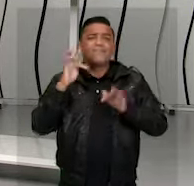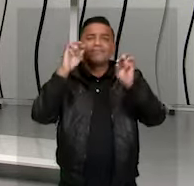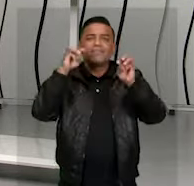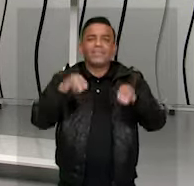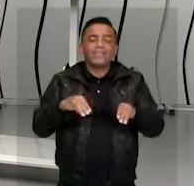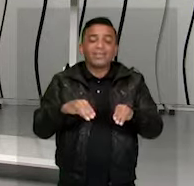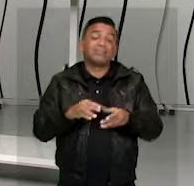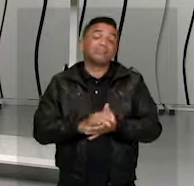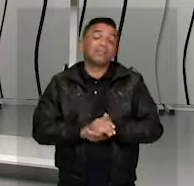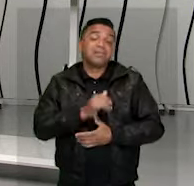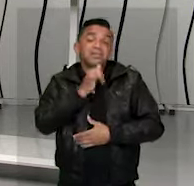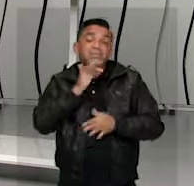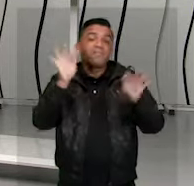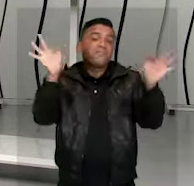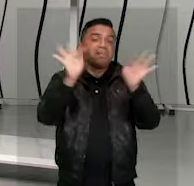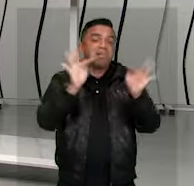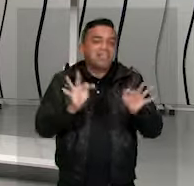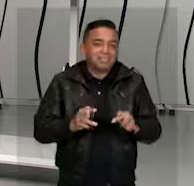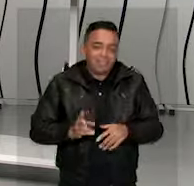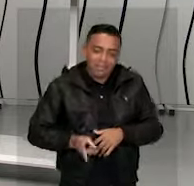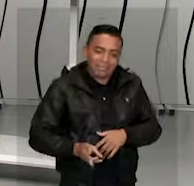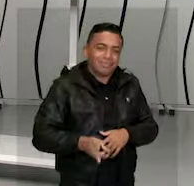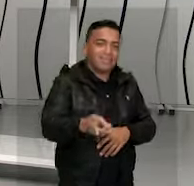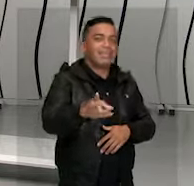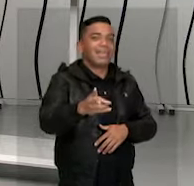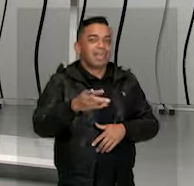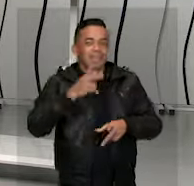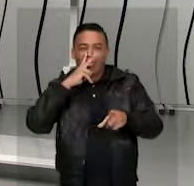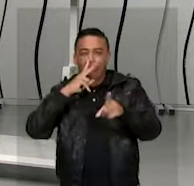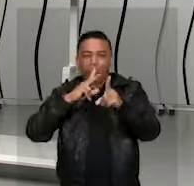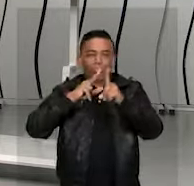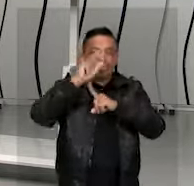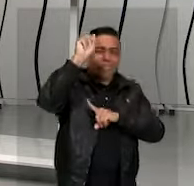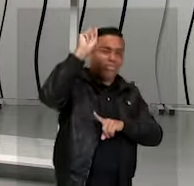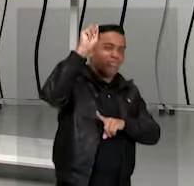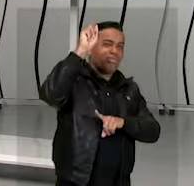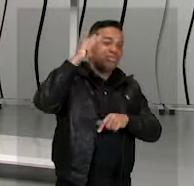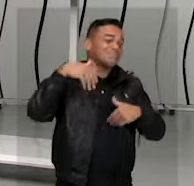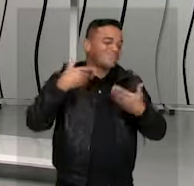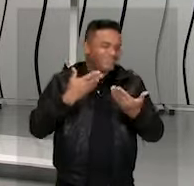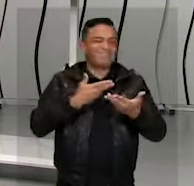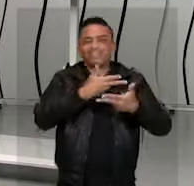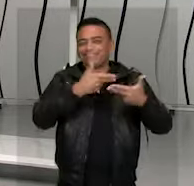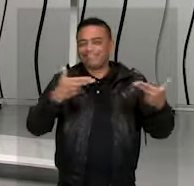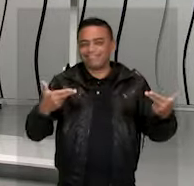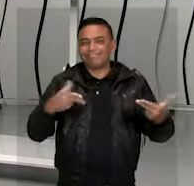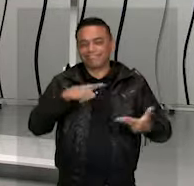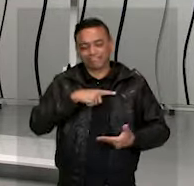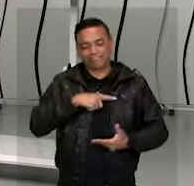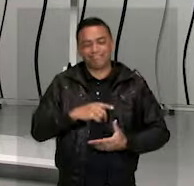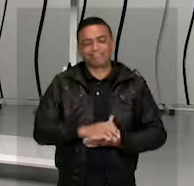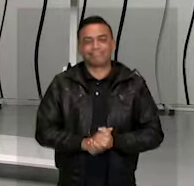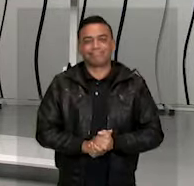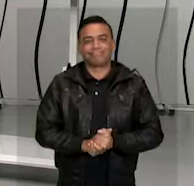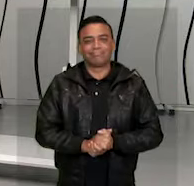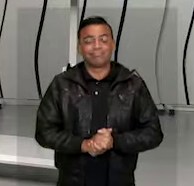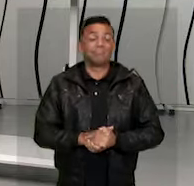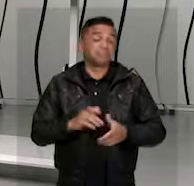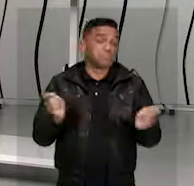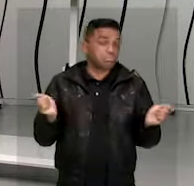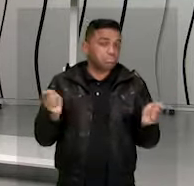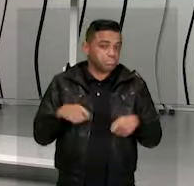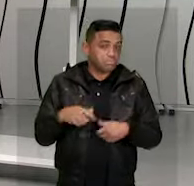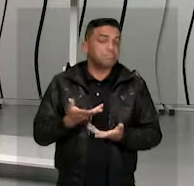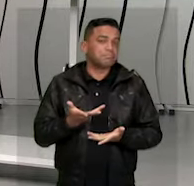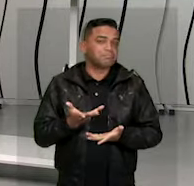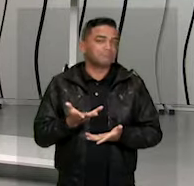para sempre, foi-se embora e ganhou a luta, coisas desse gênero, não é verdade? Bom, então por isso